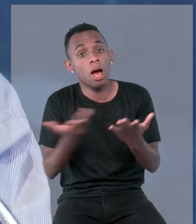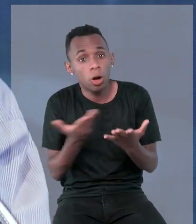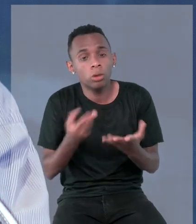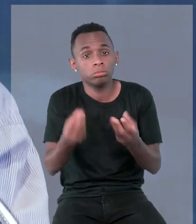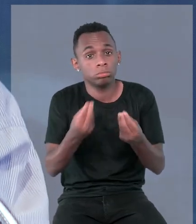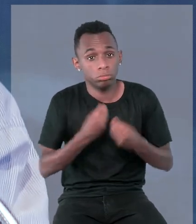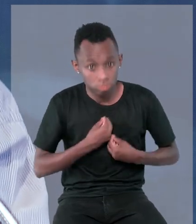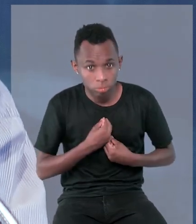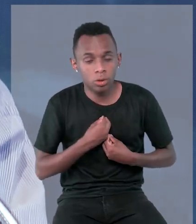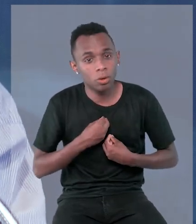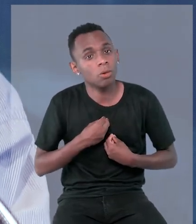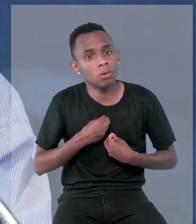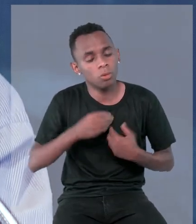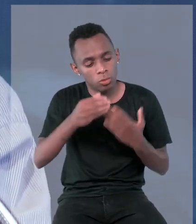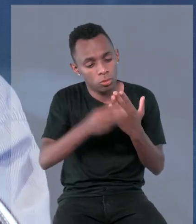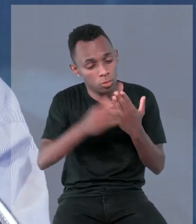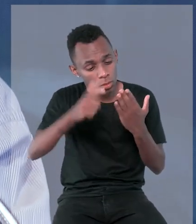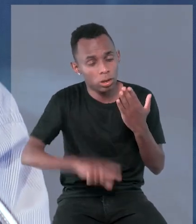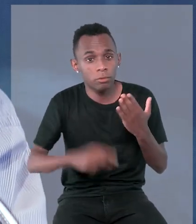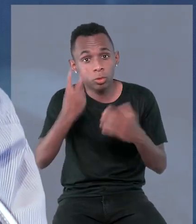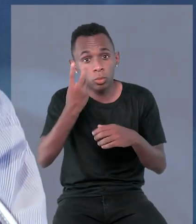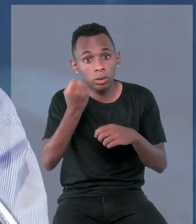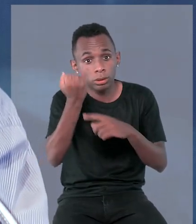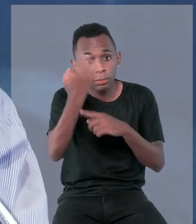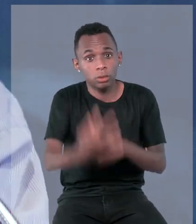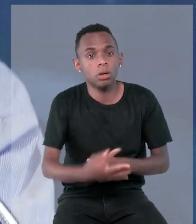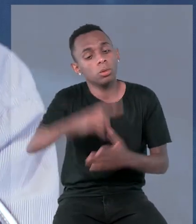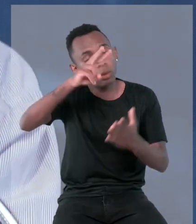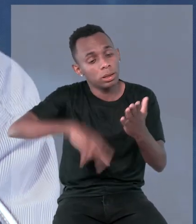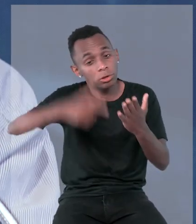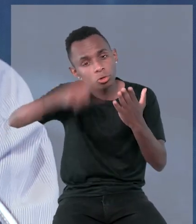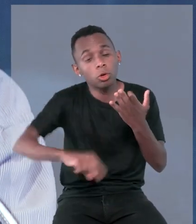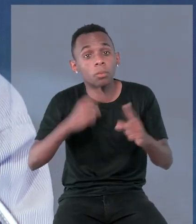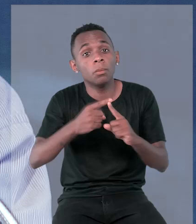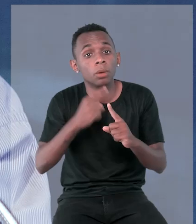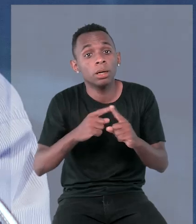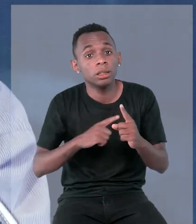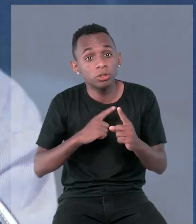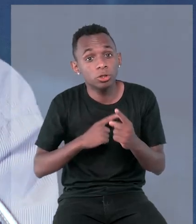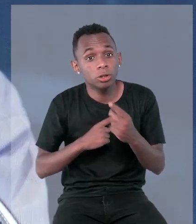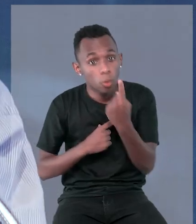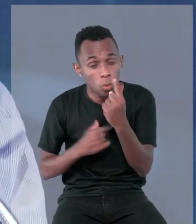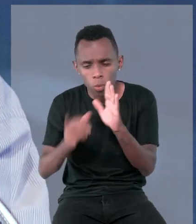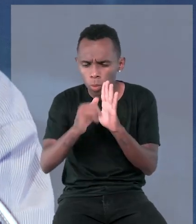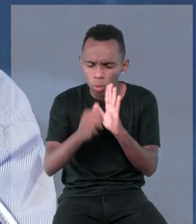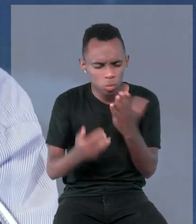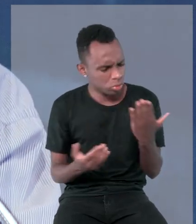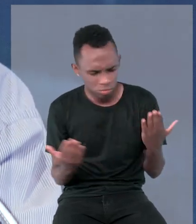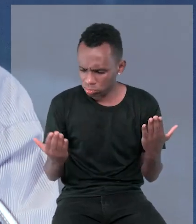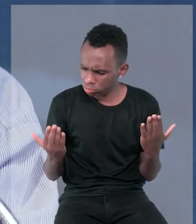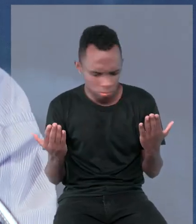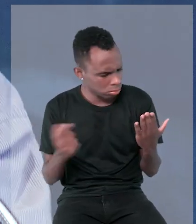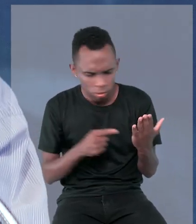livro do Gifone, e essa madrugada, 2 horas da manhã, eu terminei de reler, porque tinha um conto que não estava, fui olhar nos meus